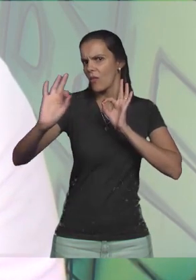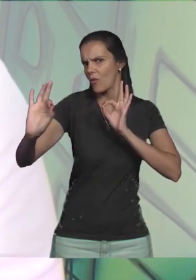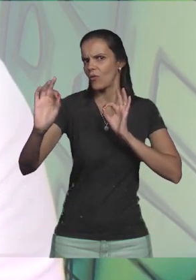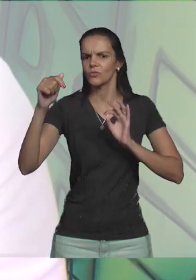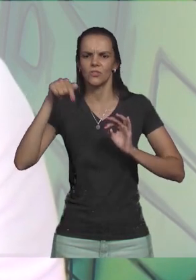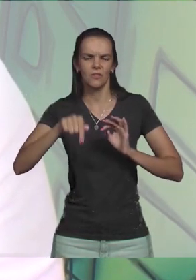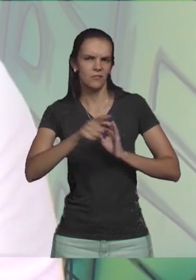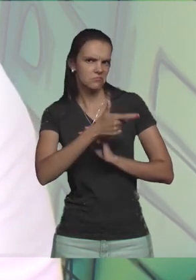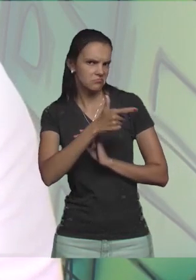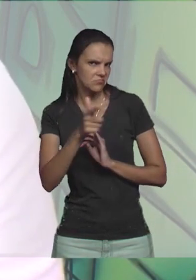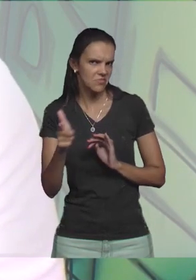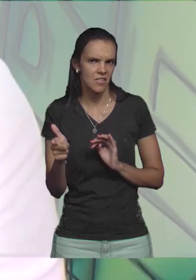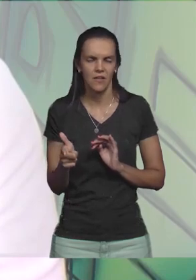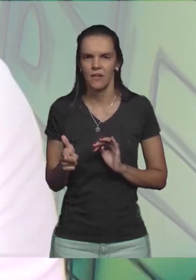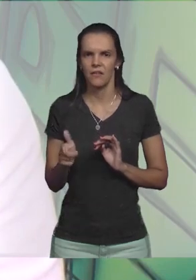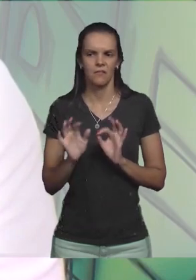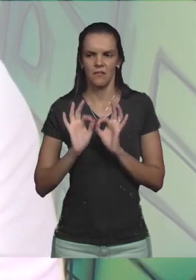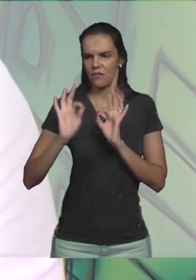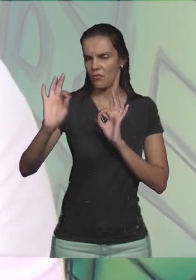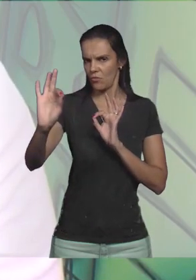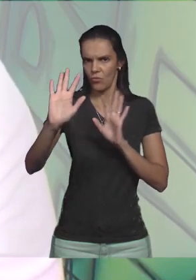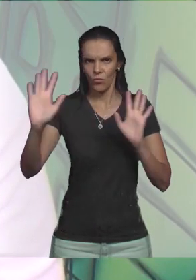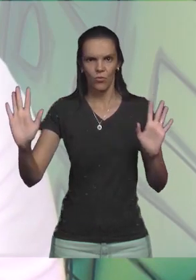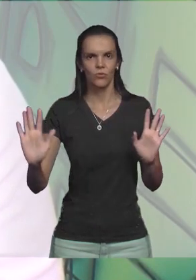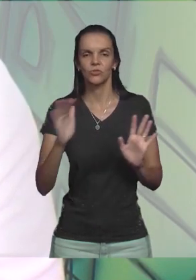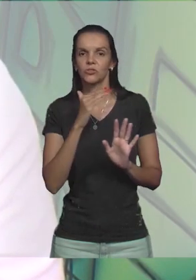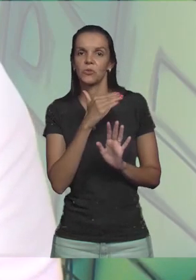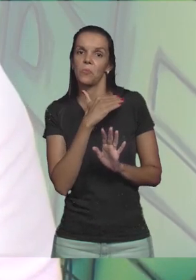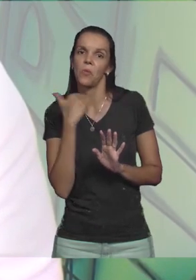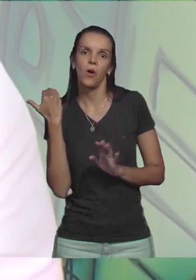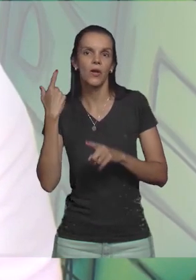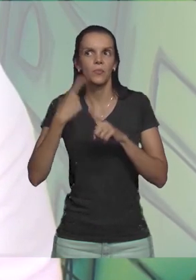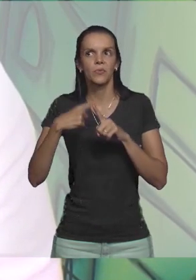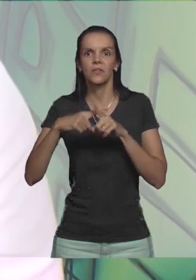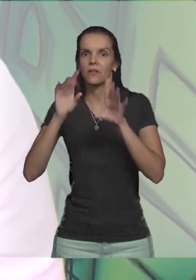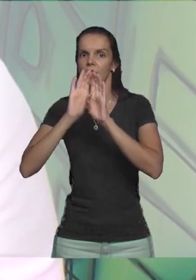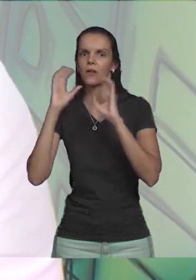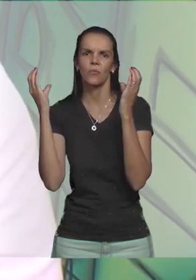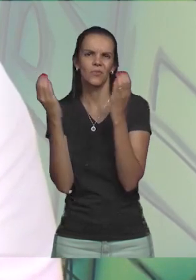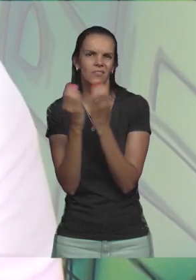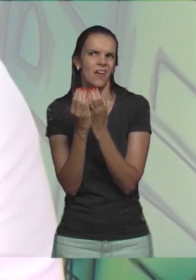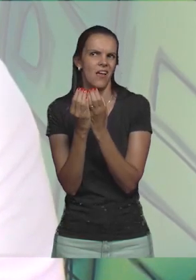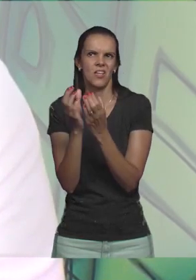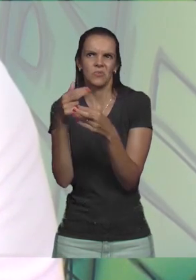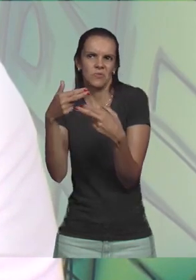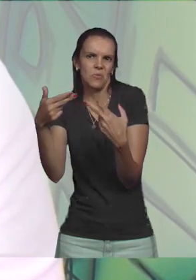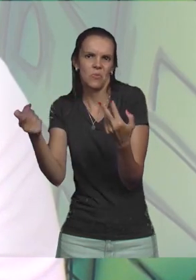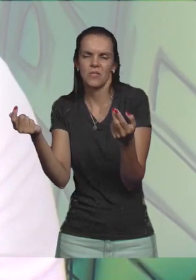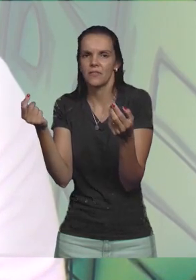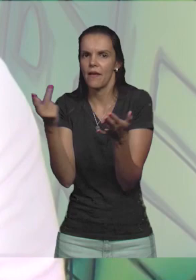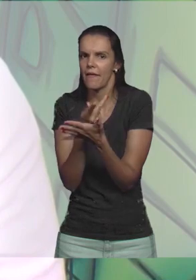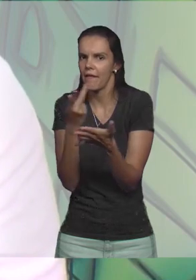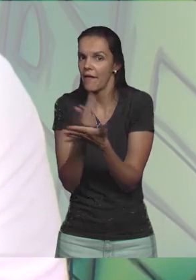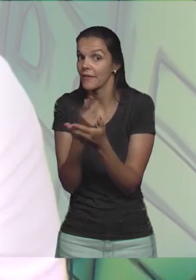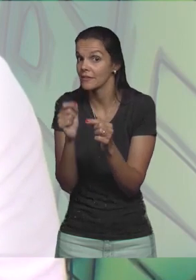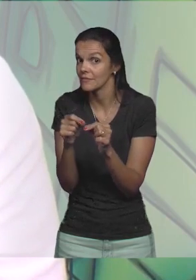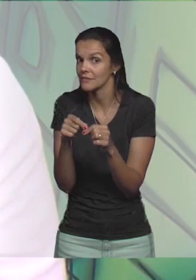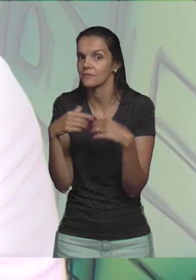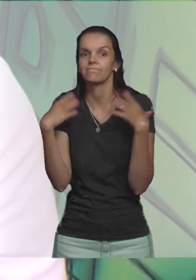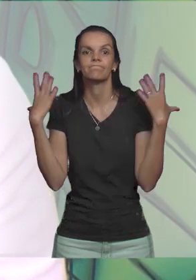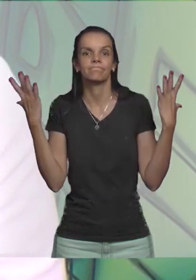aqui não acontece, não é comigo, enfim, morre porque está lá na comunidade, porque está envolvido com coisa errada.